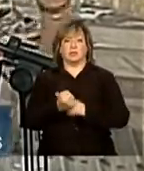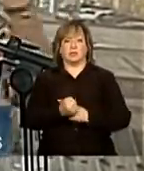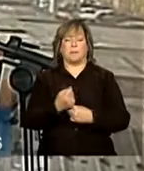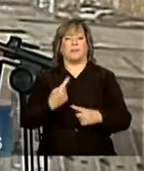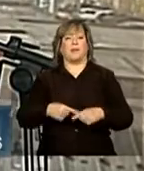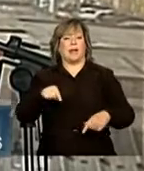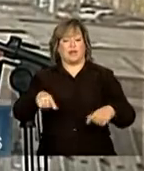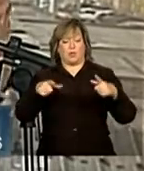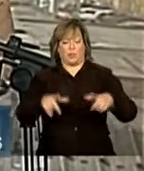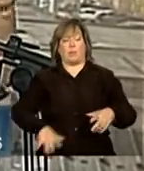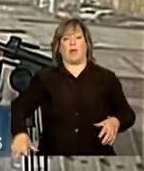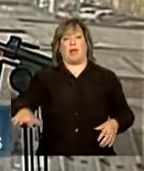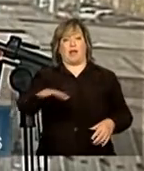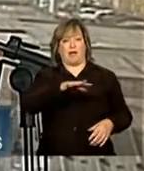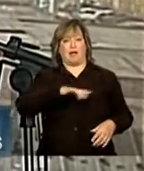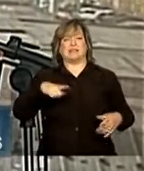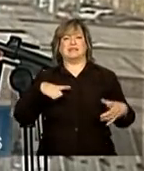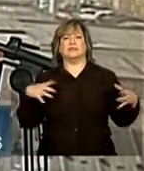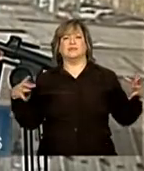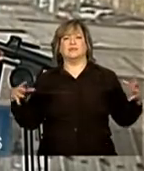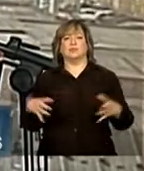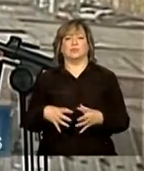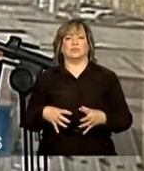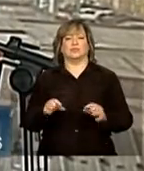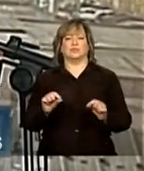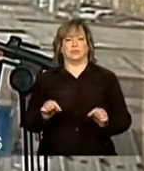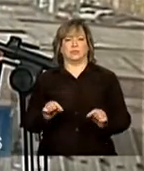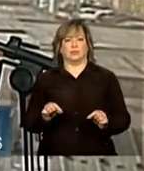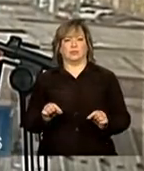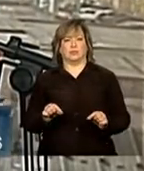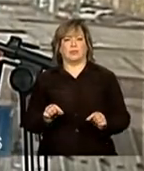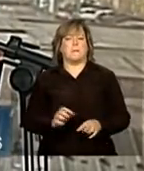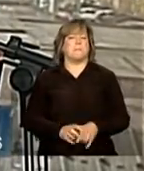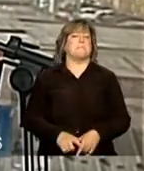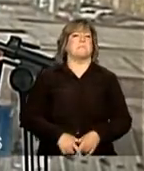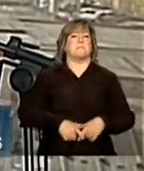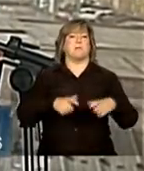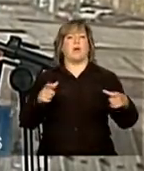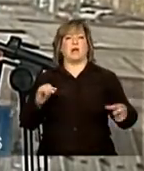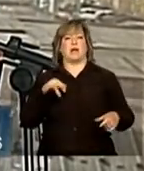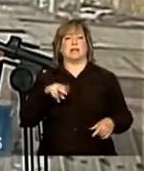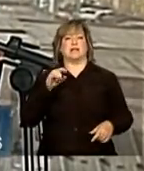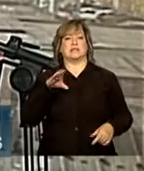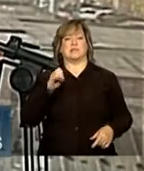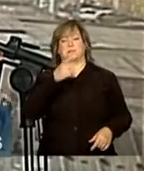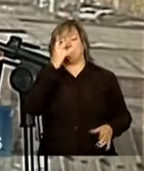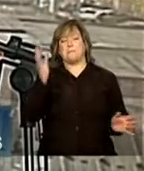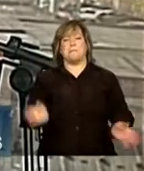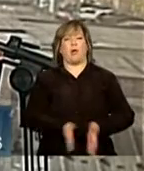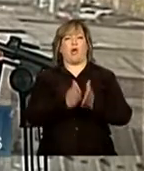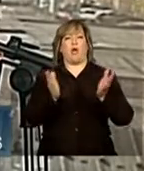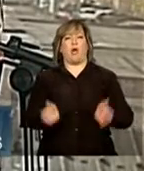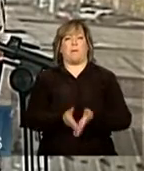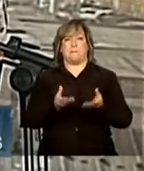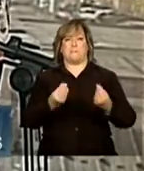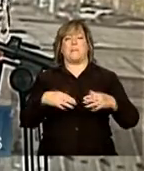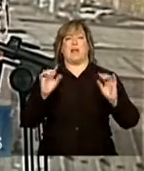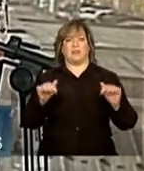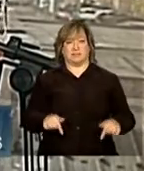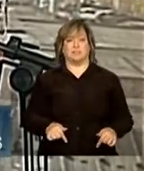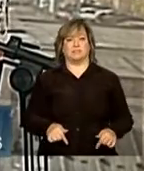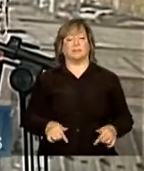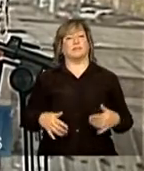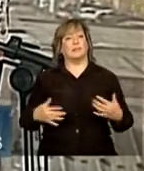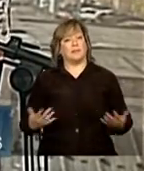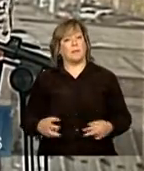uma região que concentra os maiores índices de pobreza. Daí porque